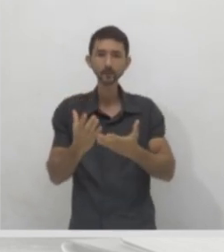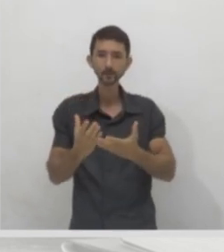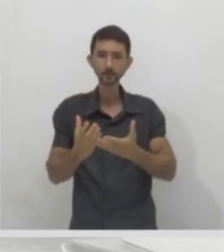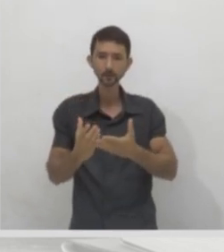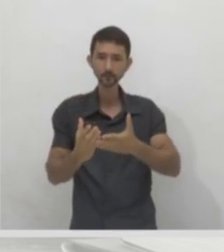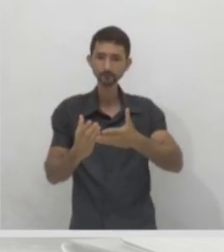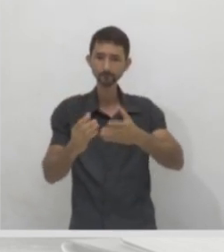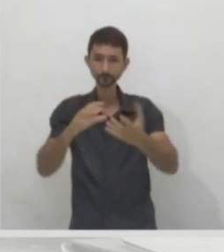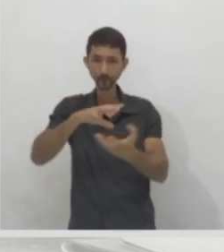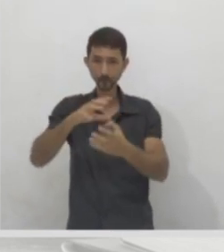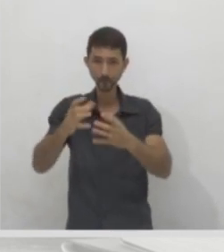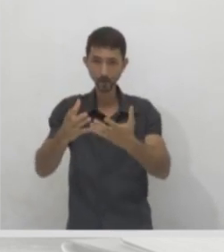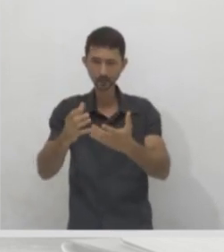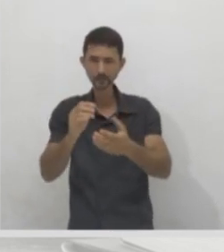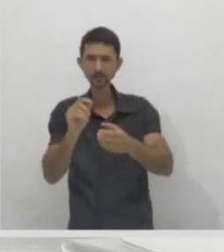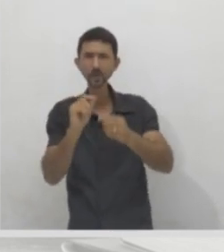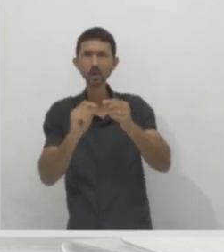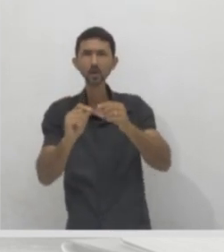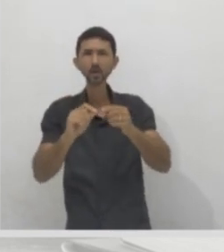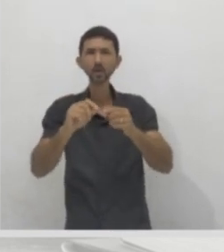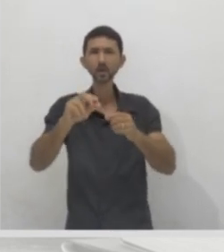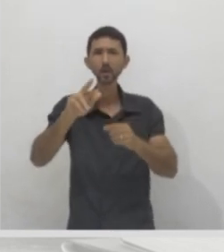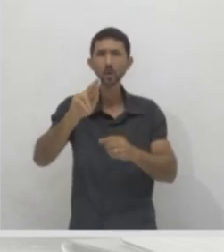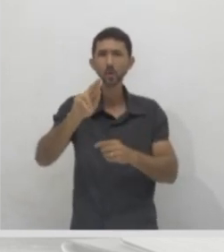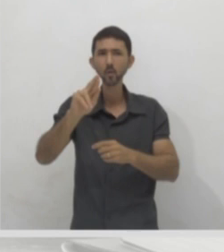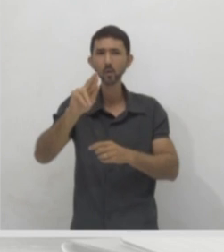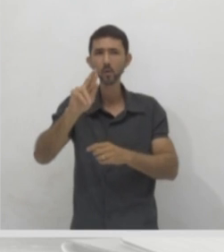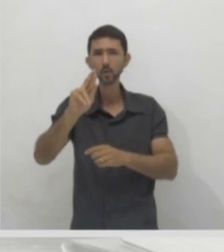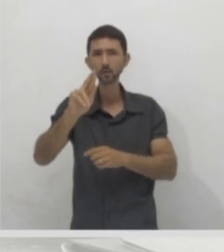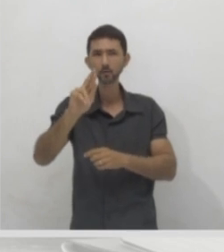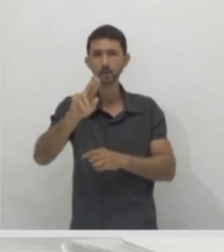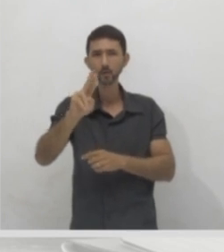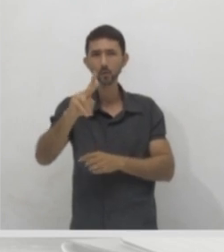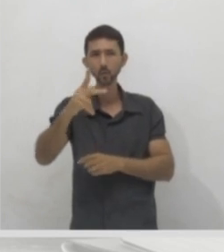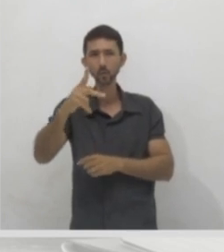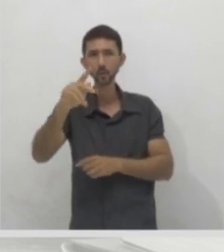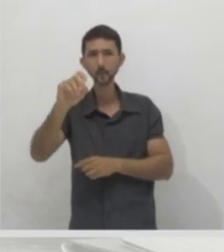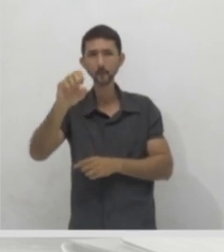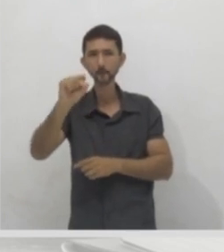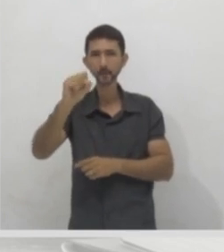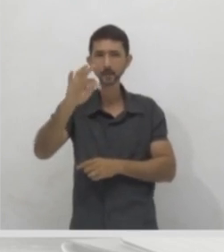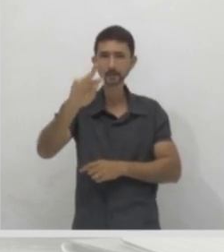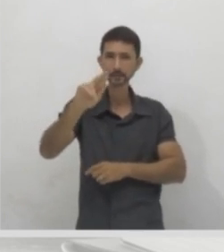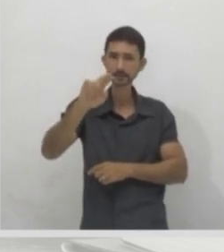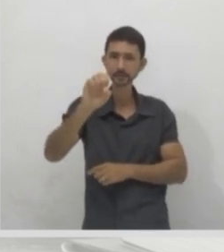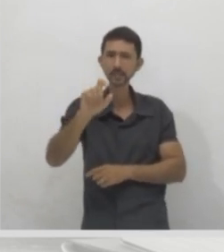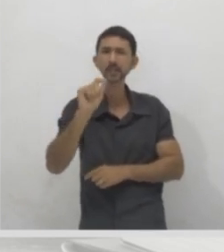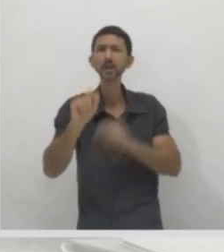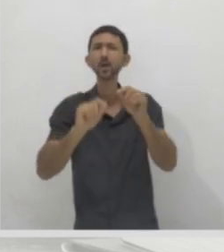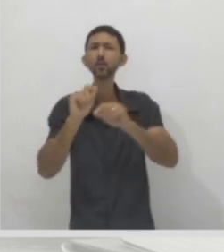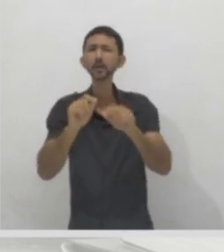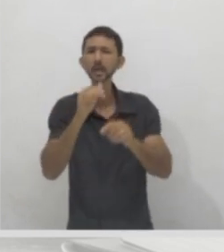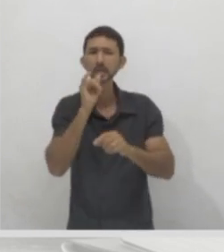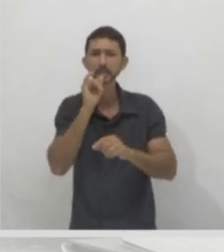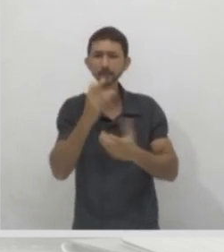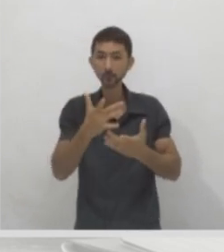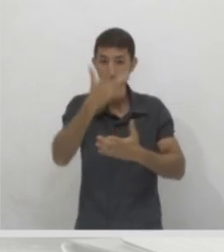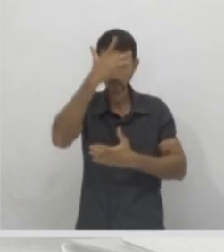arte rupestre. Professor, o que é arte rupestre? É aquela tentativa do ser humano